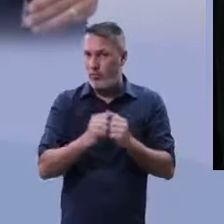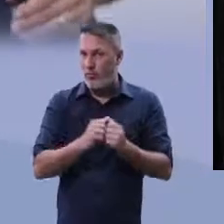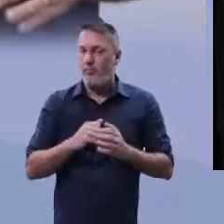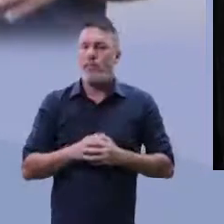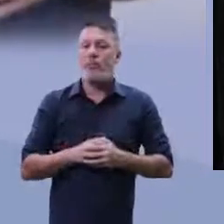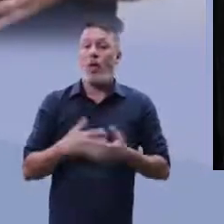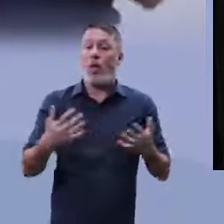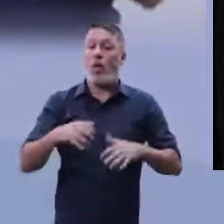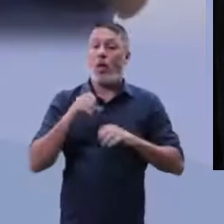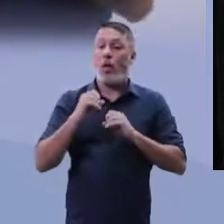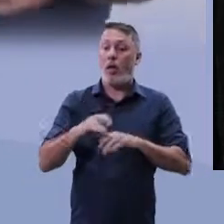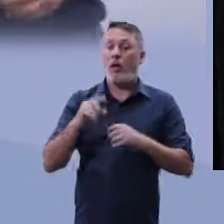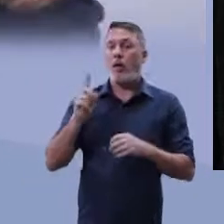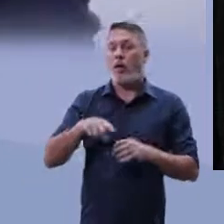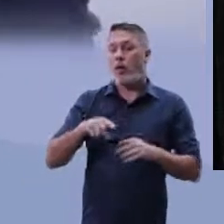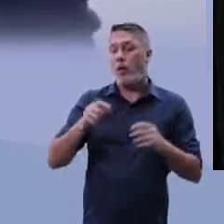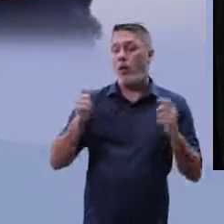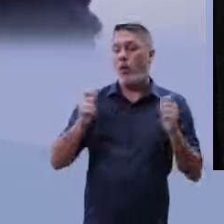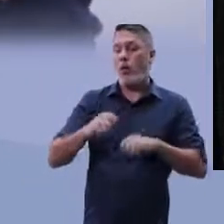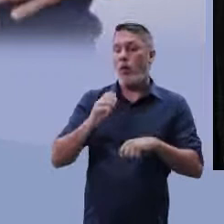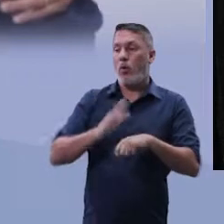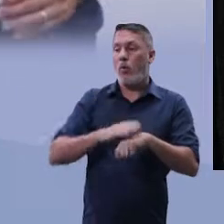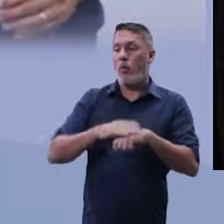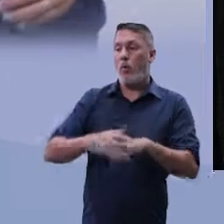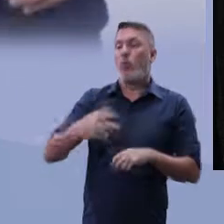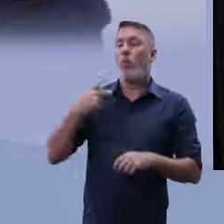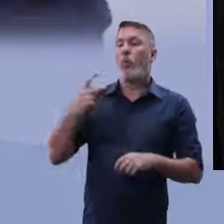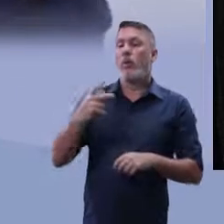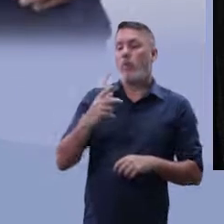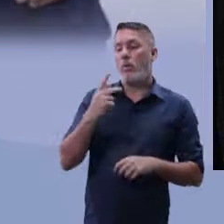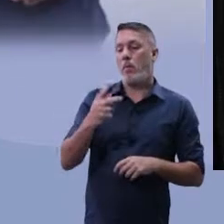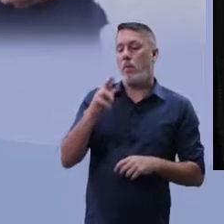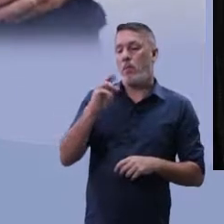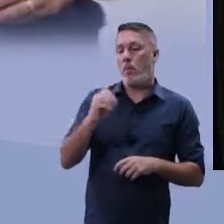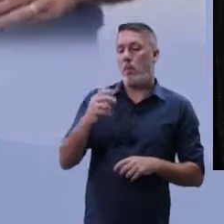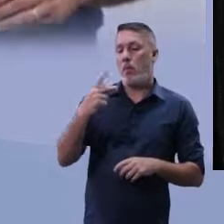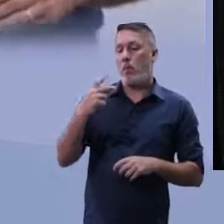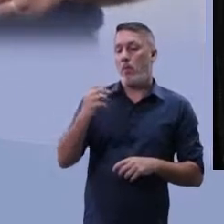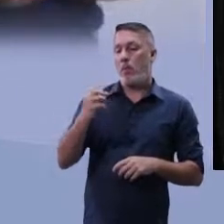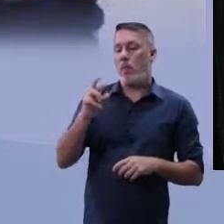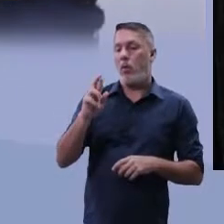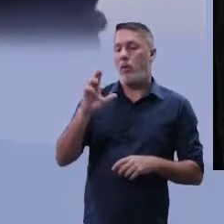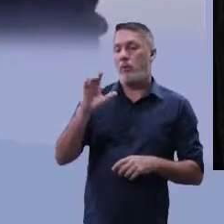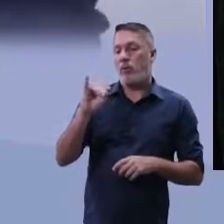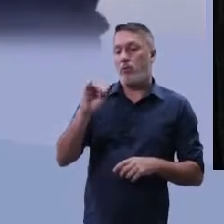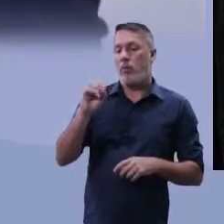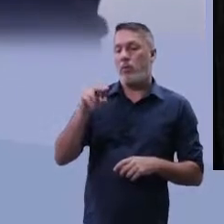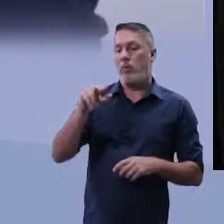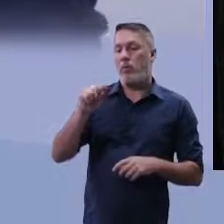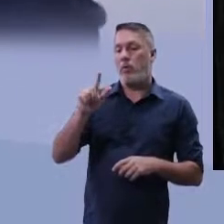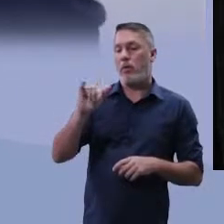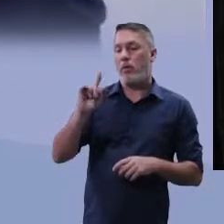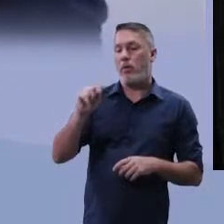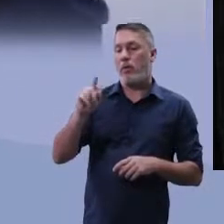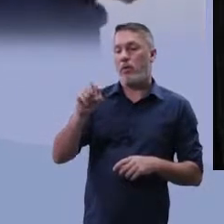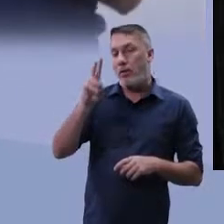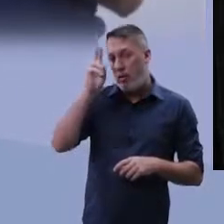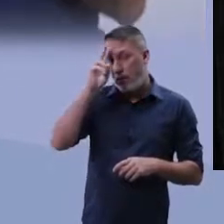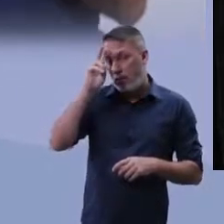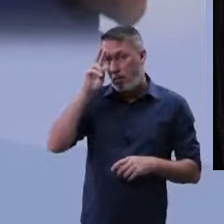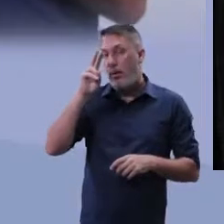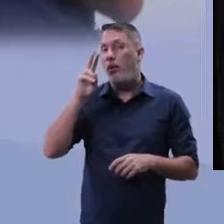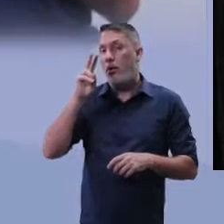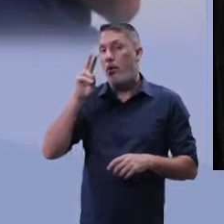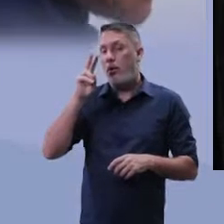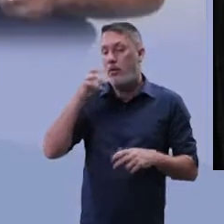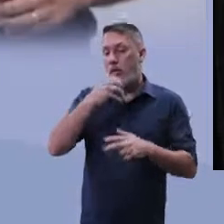hacker? Tamo junto. Vamos aí começar a nossa aula na competência 4, proporcionalidade, uma questão de proporcionalidade.